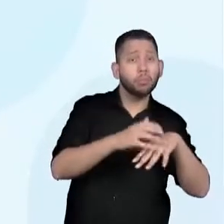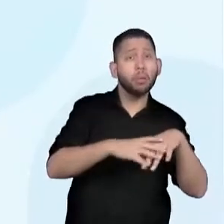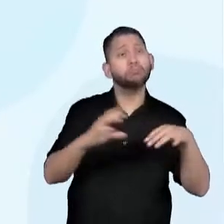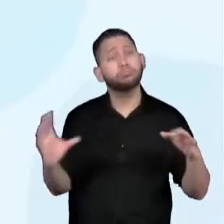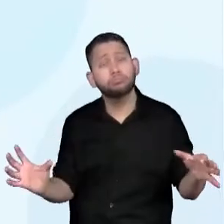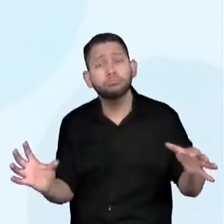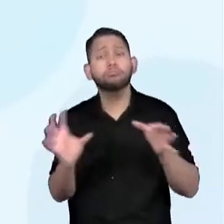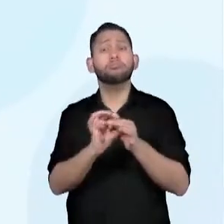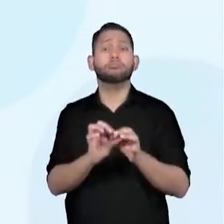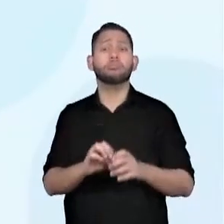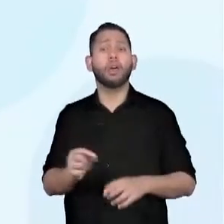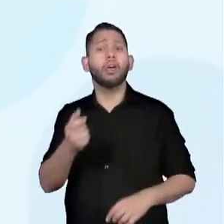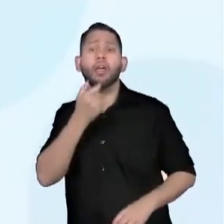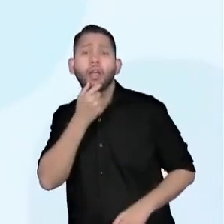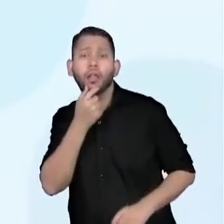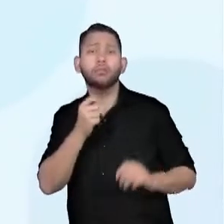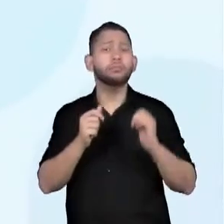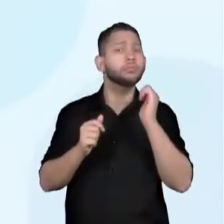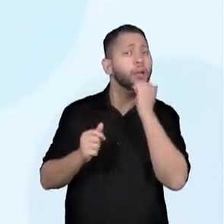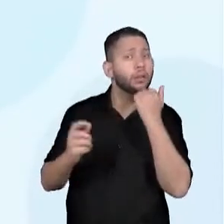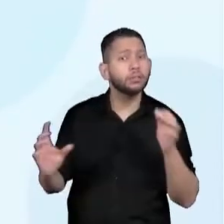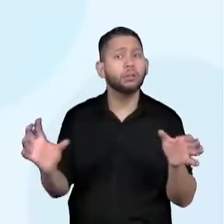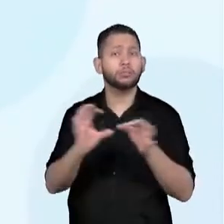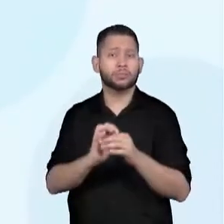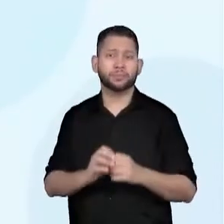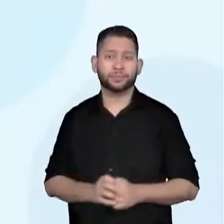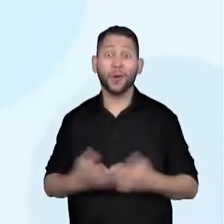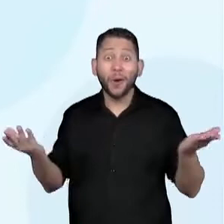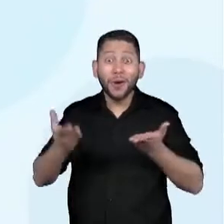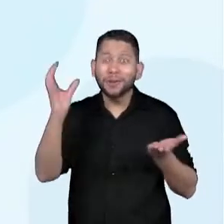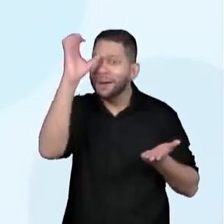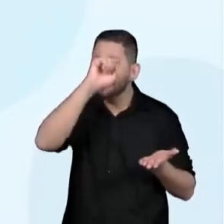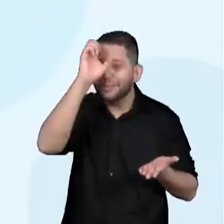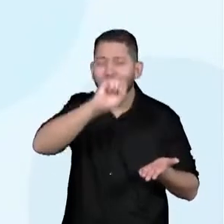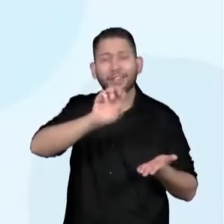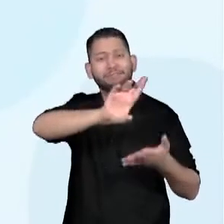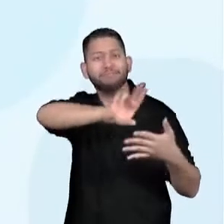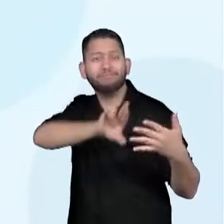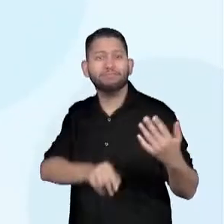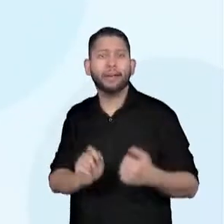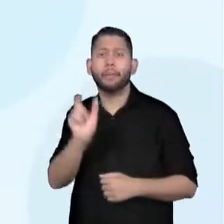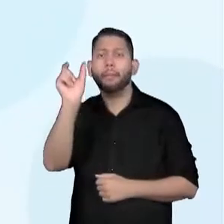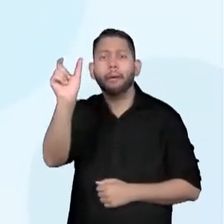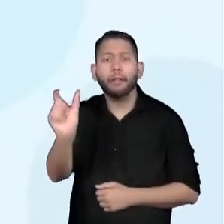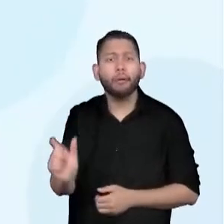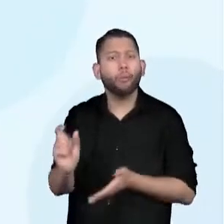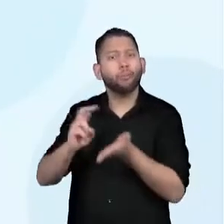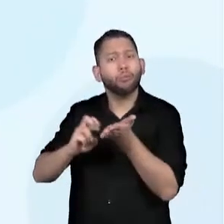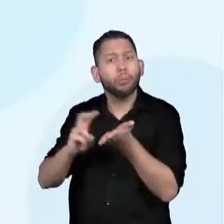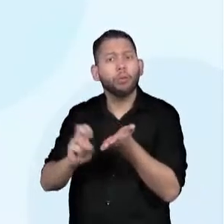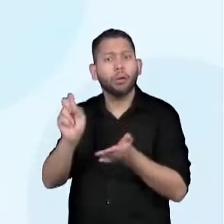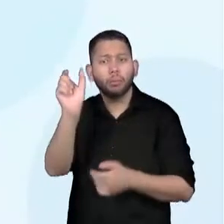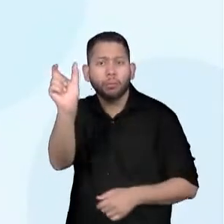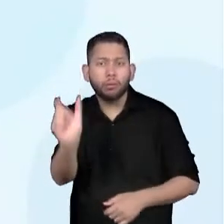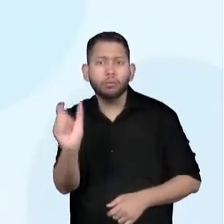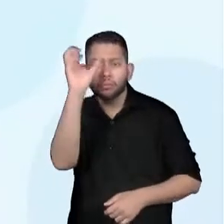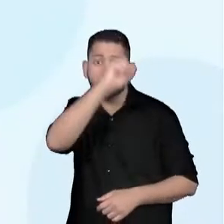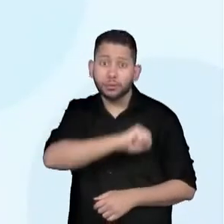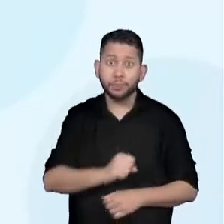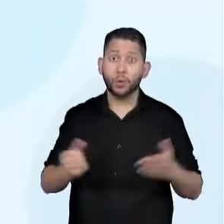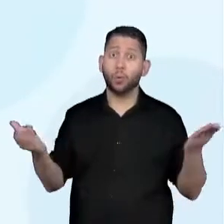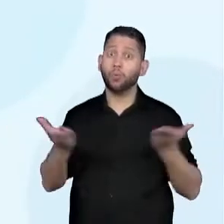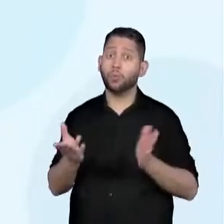conhecimento, identificar e nomear vocabulário referente ao tema da aula. A gente vai falar de alimentação, a gente vai